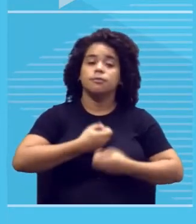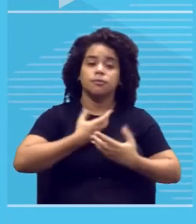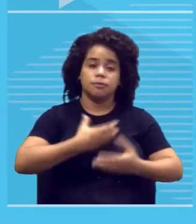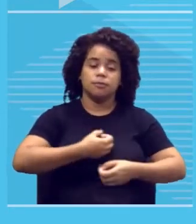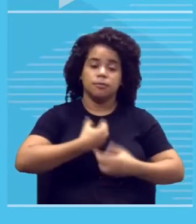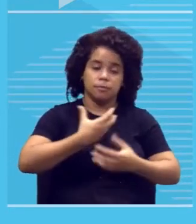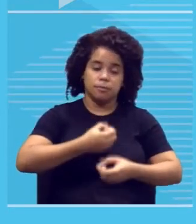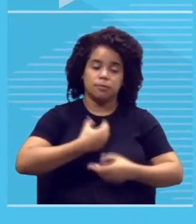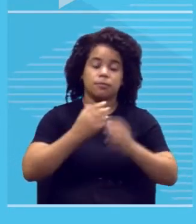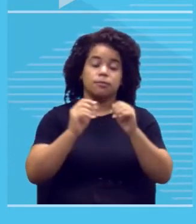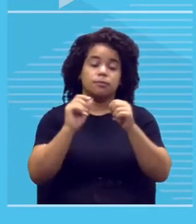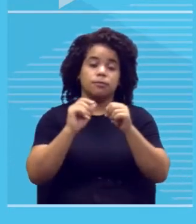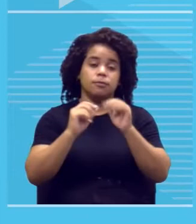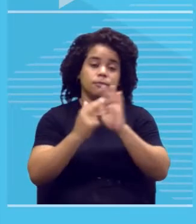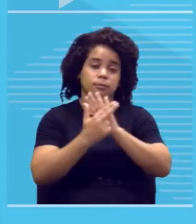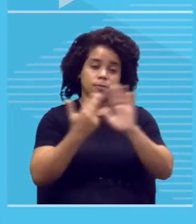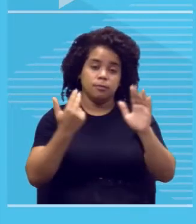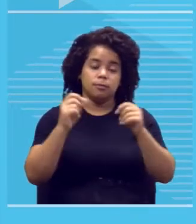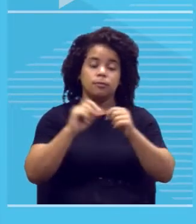análise